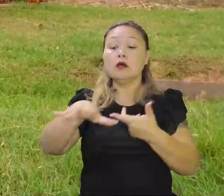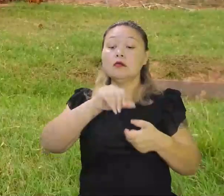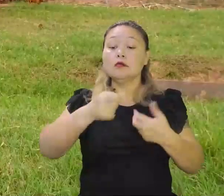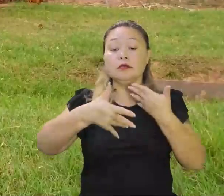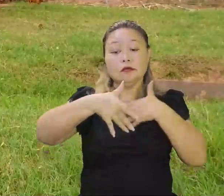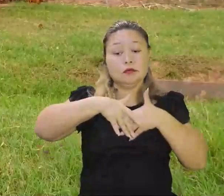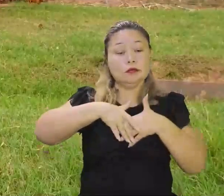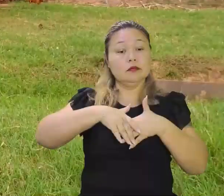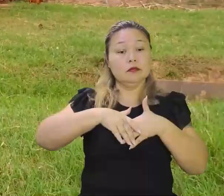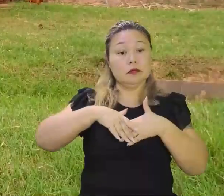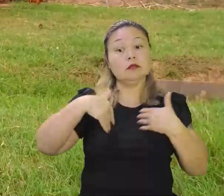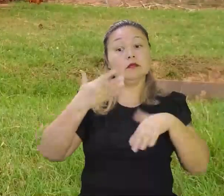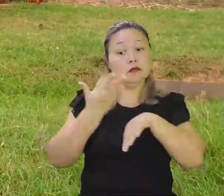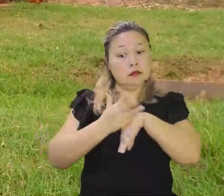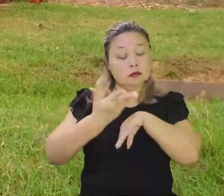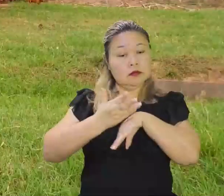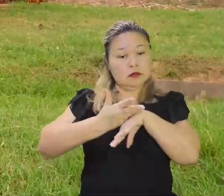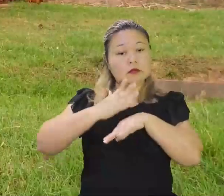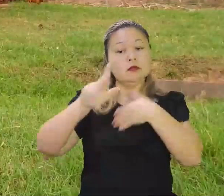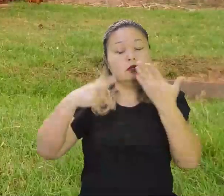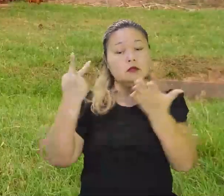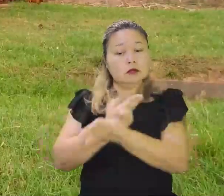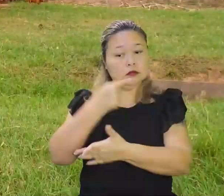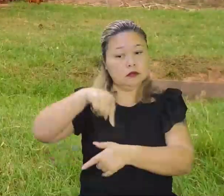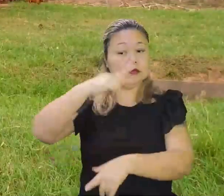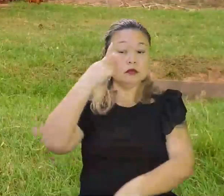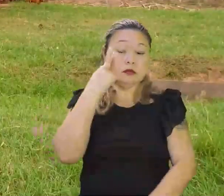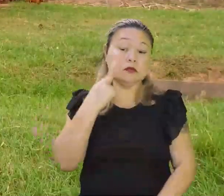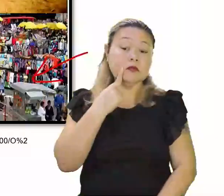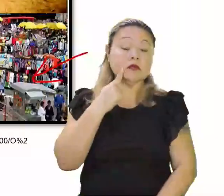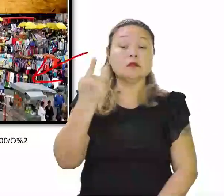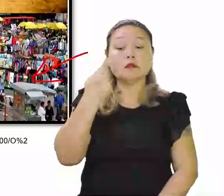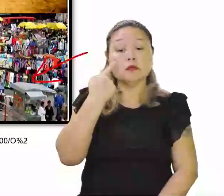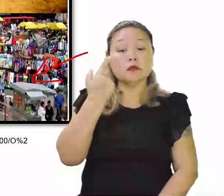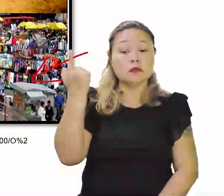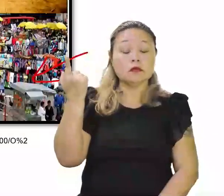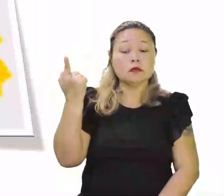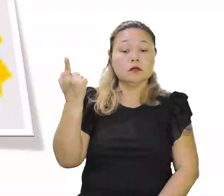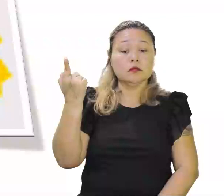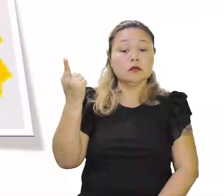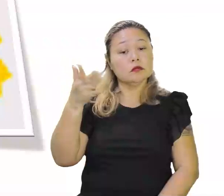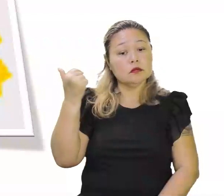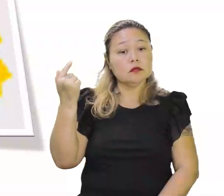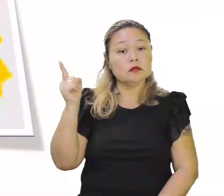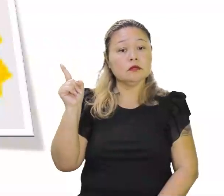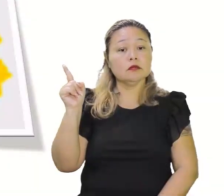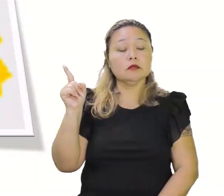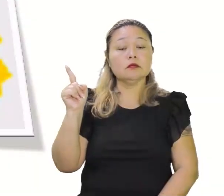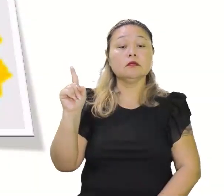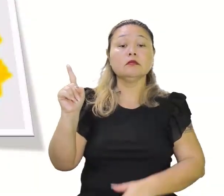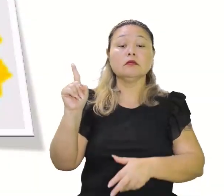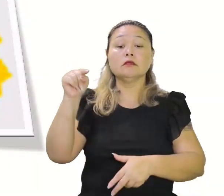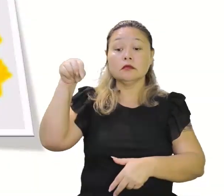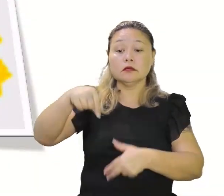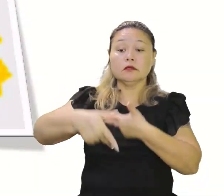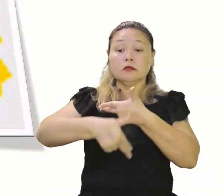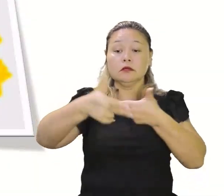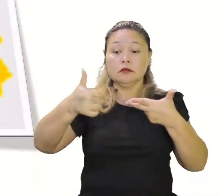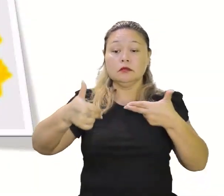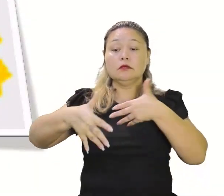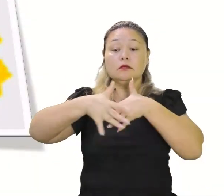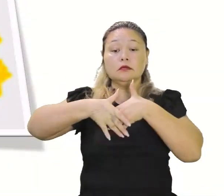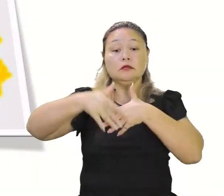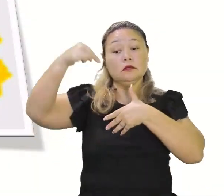matemática, práticas em acontecimentos aqui em Rondônia mesmo. Olha lá. Então, vamos lá, olha aí, né? E a